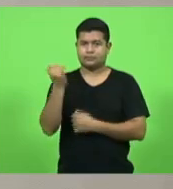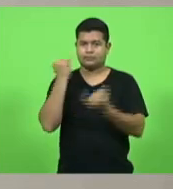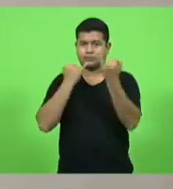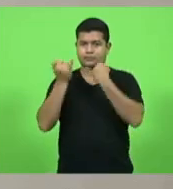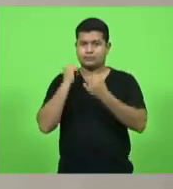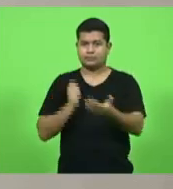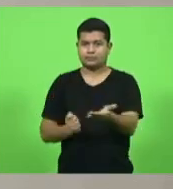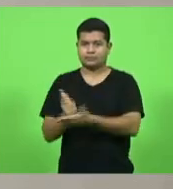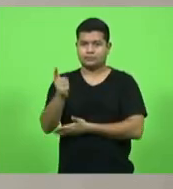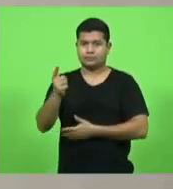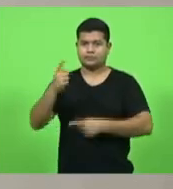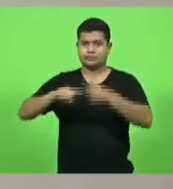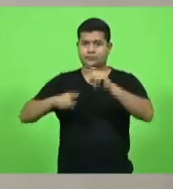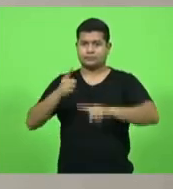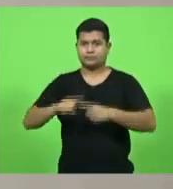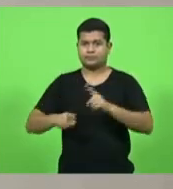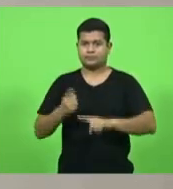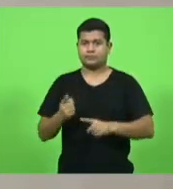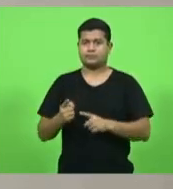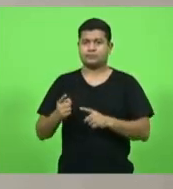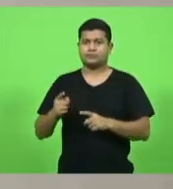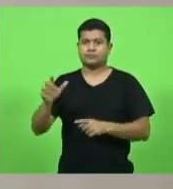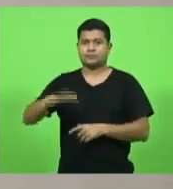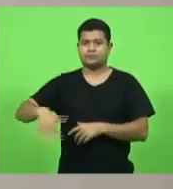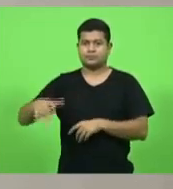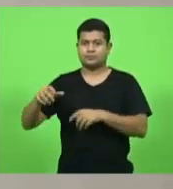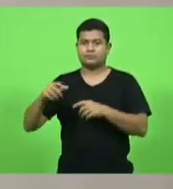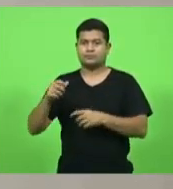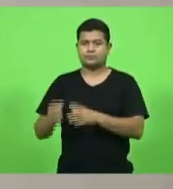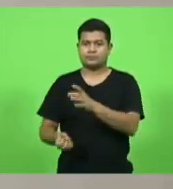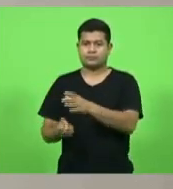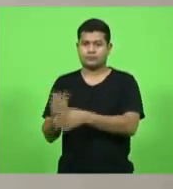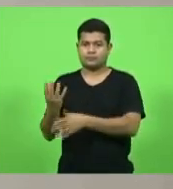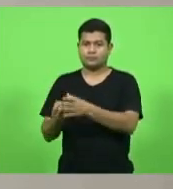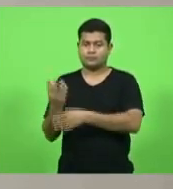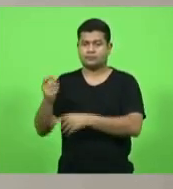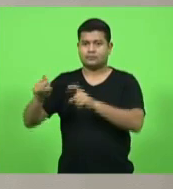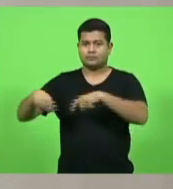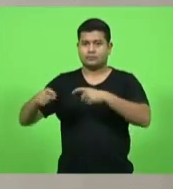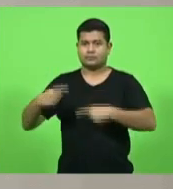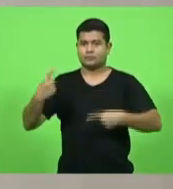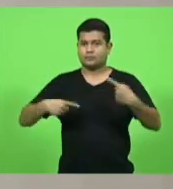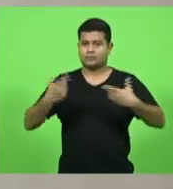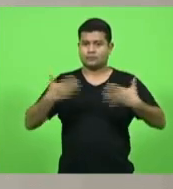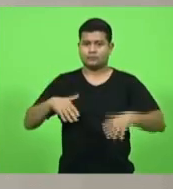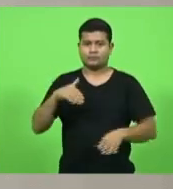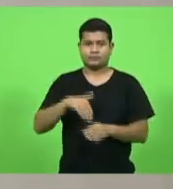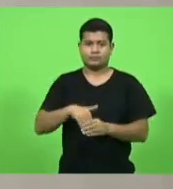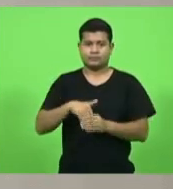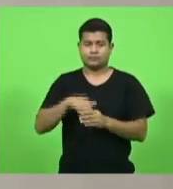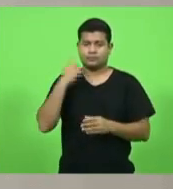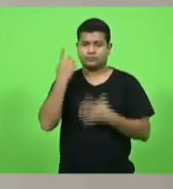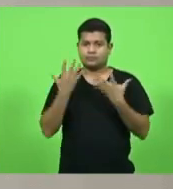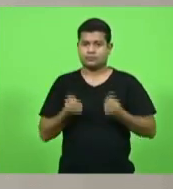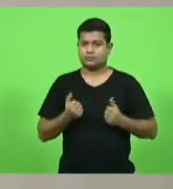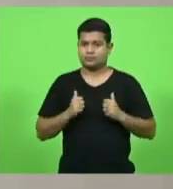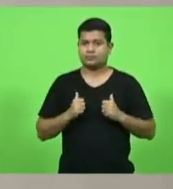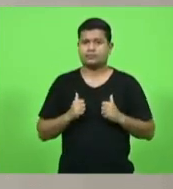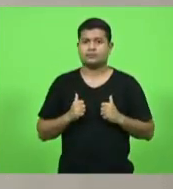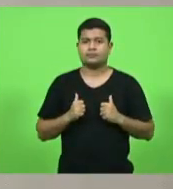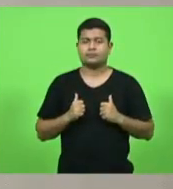aquisição de produtos da agricultura familiar. Em discussão. Não havendo quem queira discutir, em votação. Deputados que aprovam, permaneçam como se